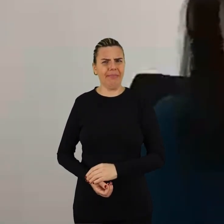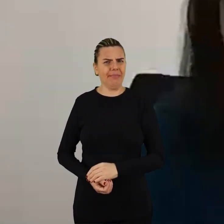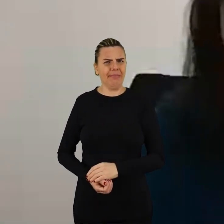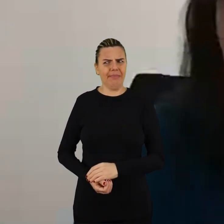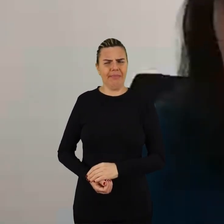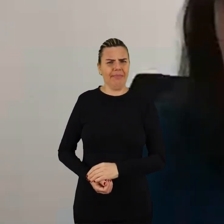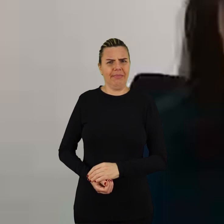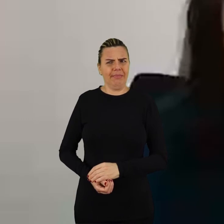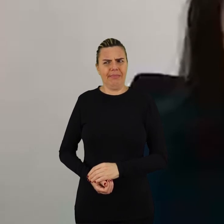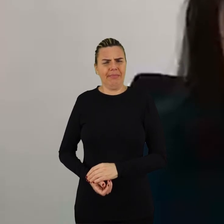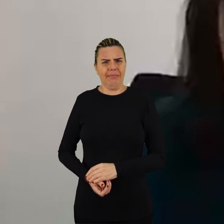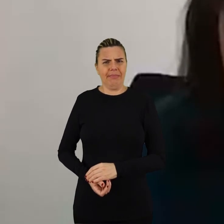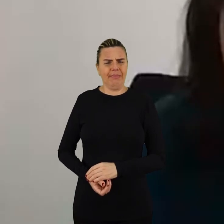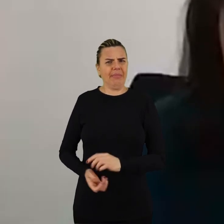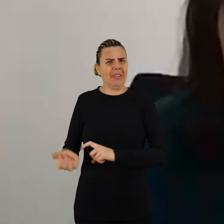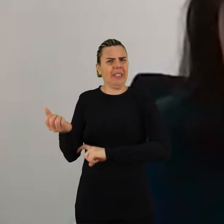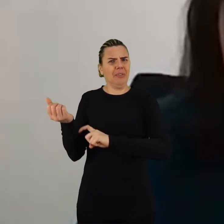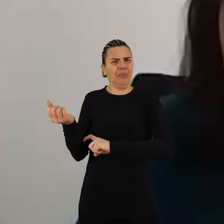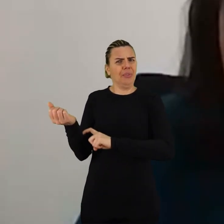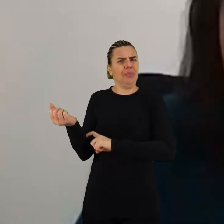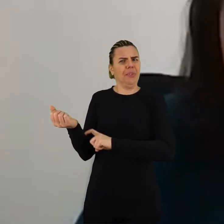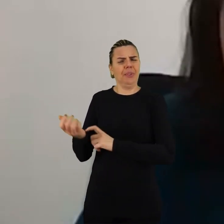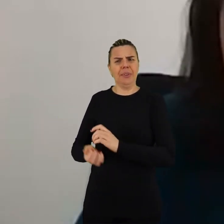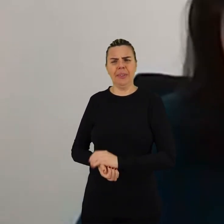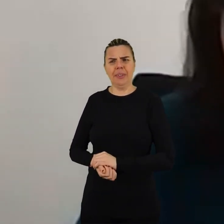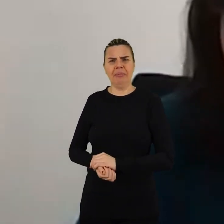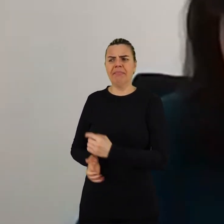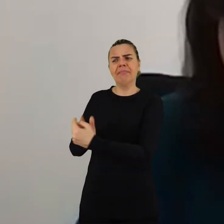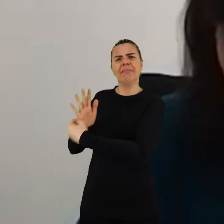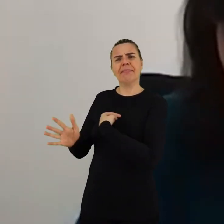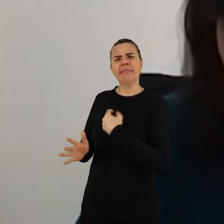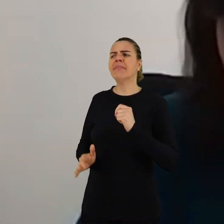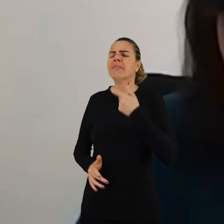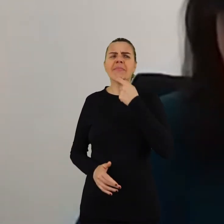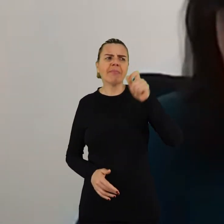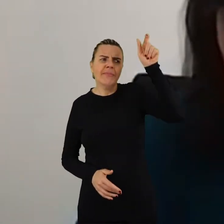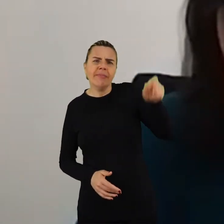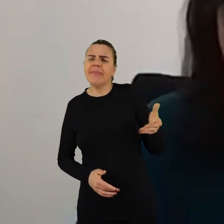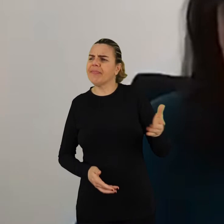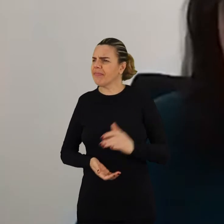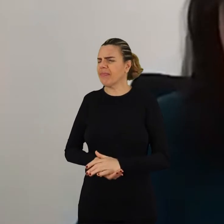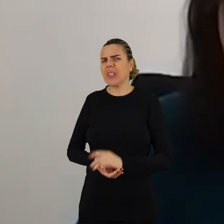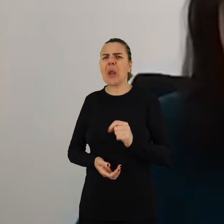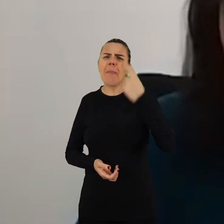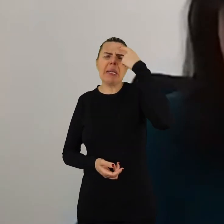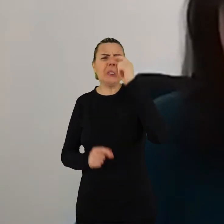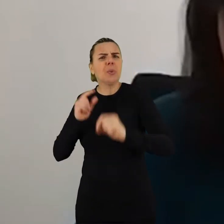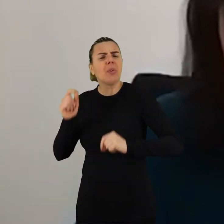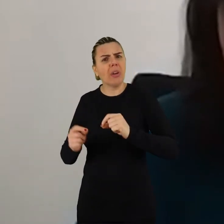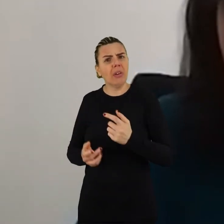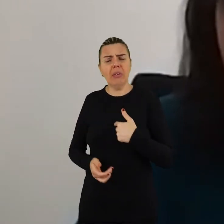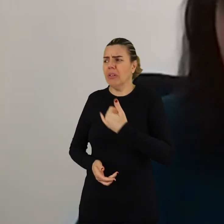Ele estava nervoso e perguntou quem era o cara e o que eu estava pensando, e